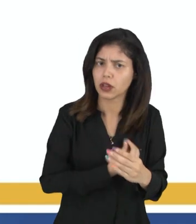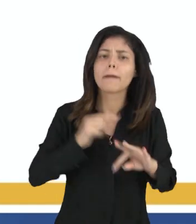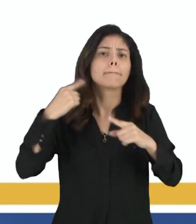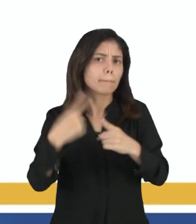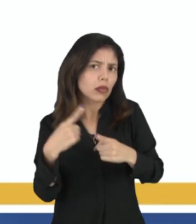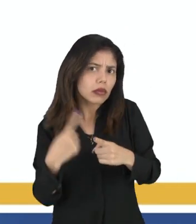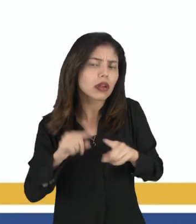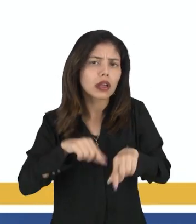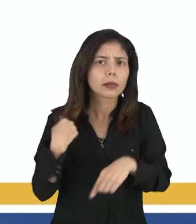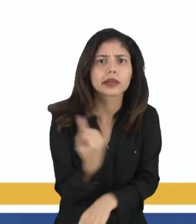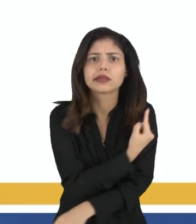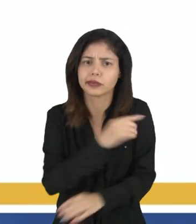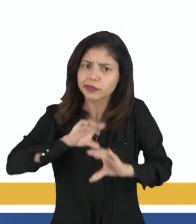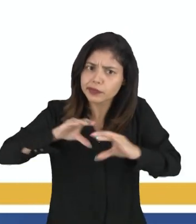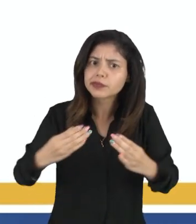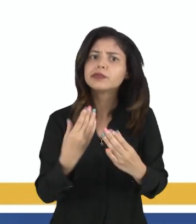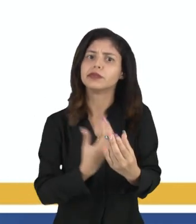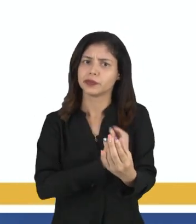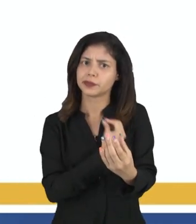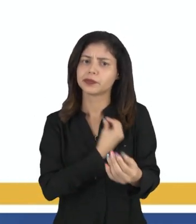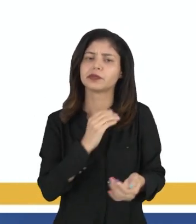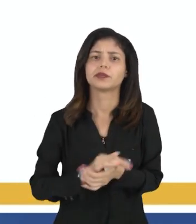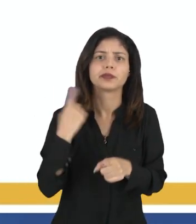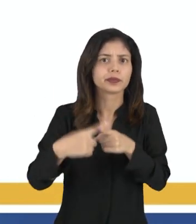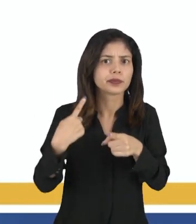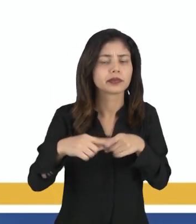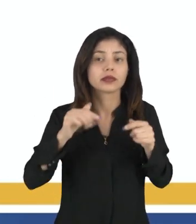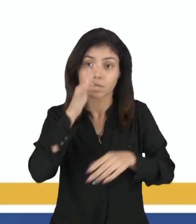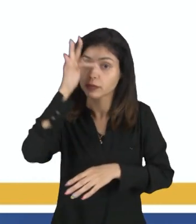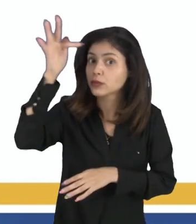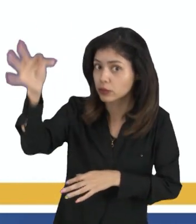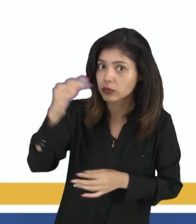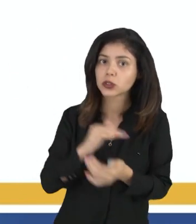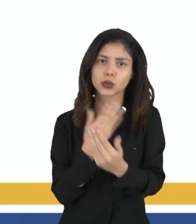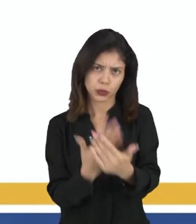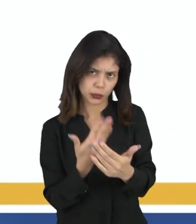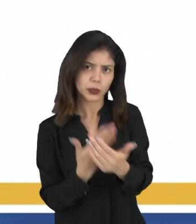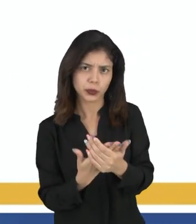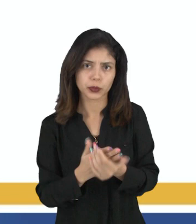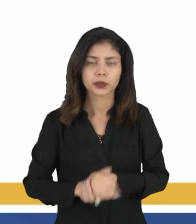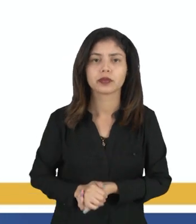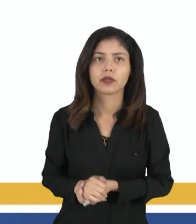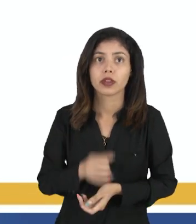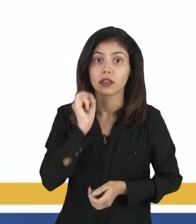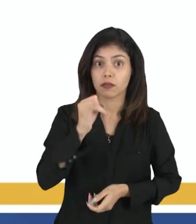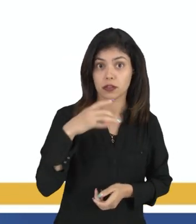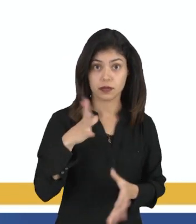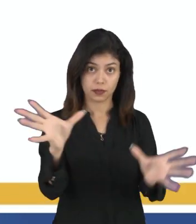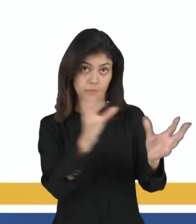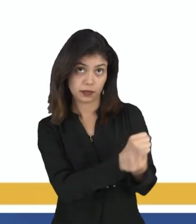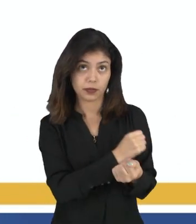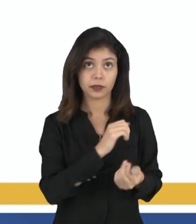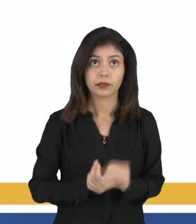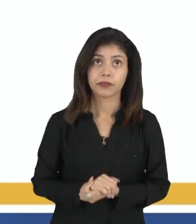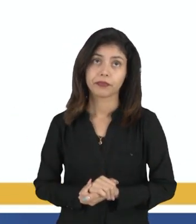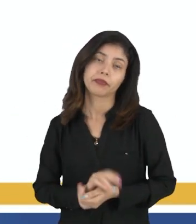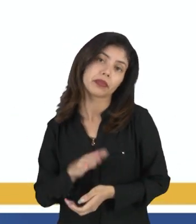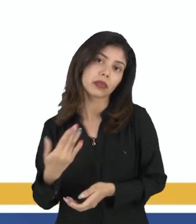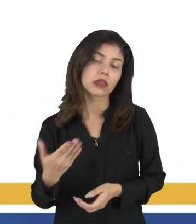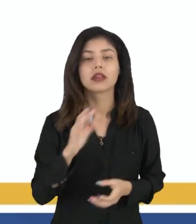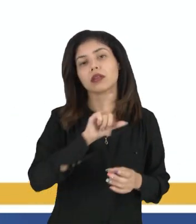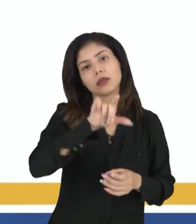gente tem que classificar os seres vivos? Para que eles possam ser ali futuramente estudados, né? Se você pegar, quando